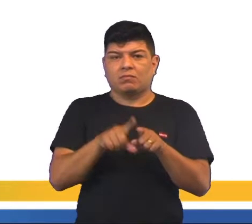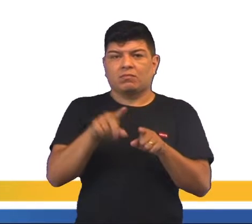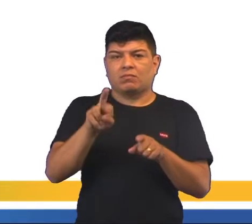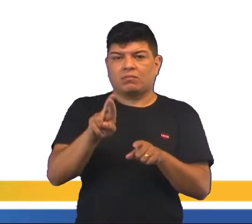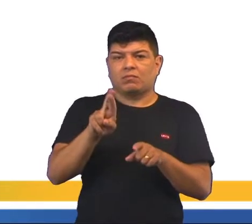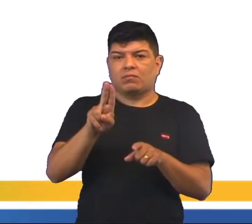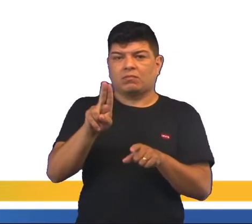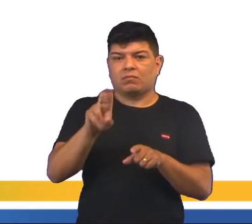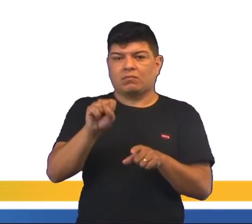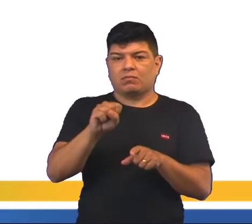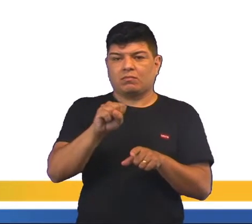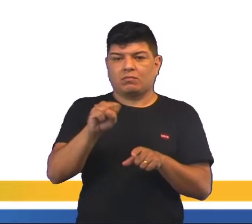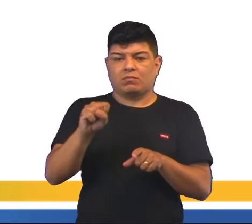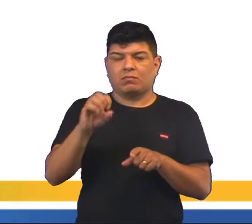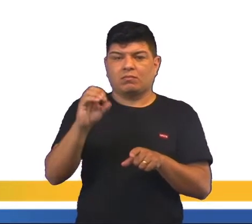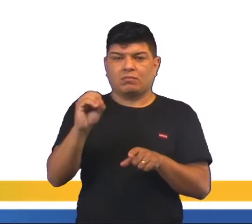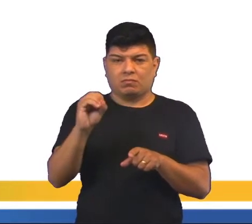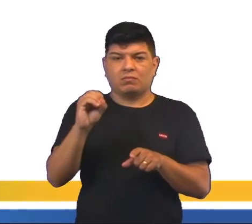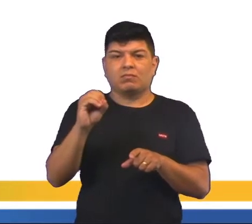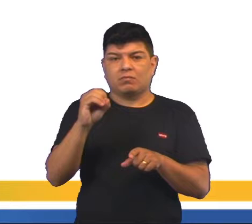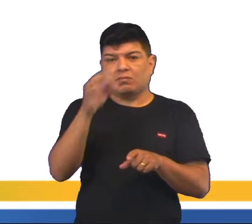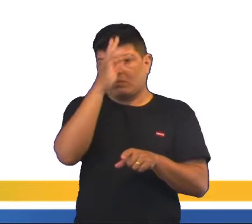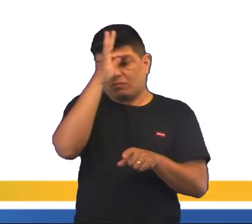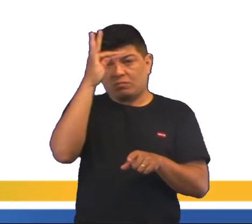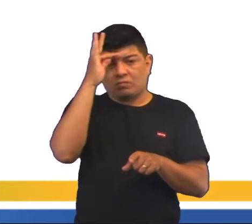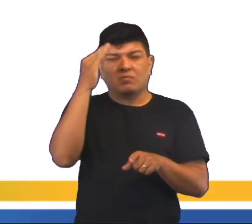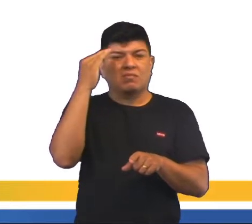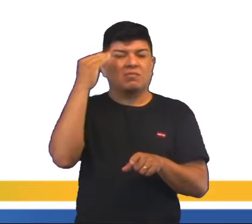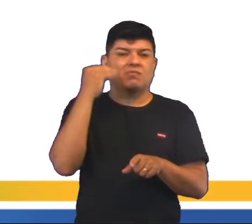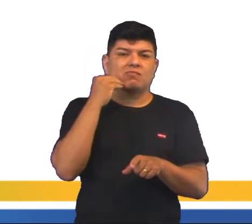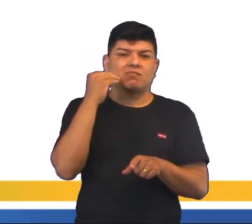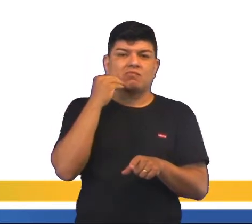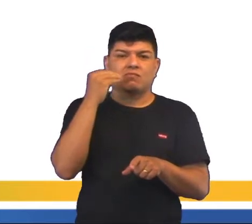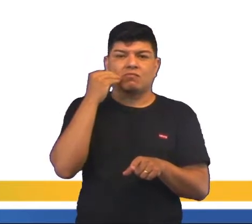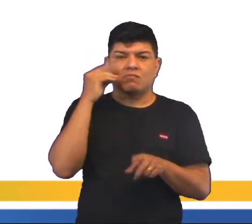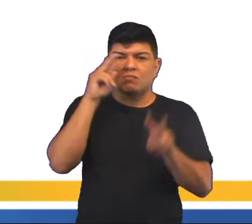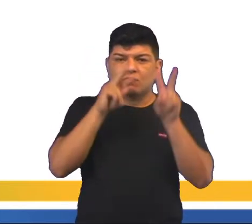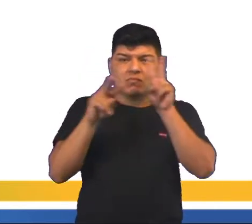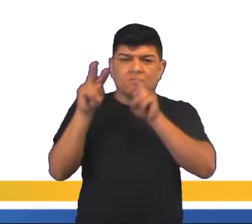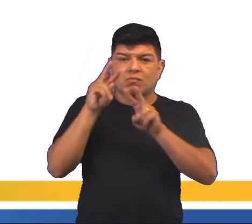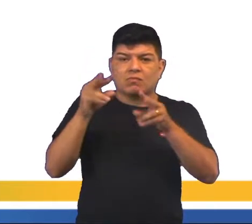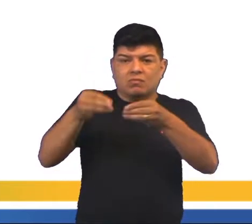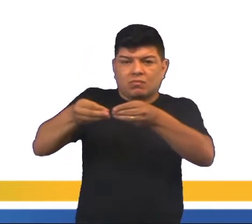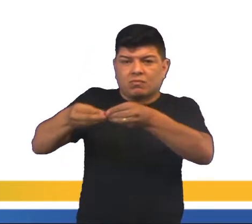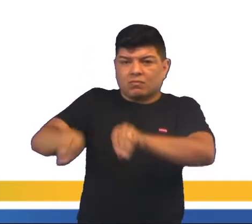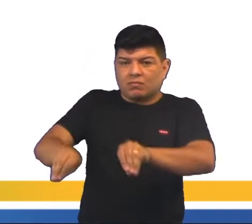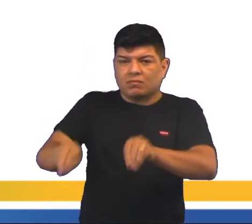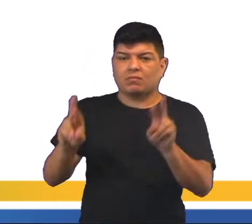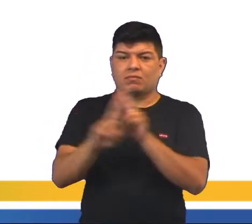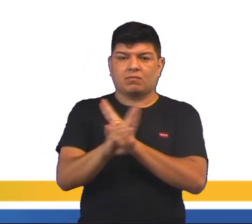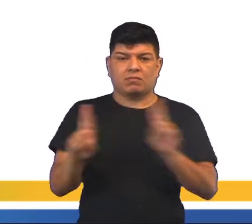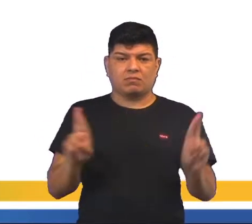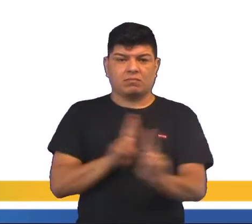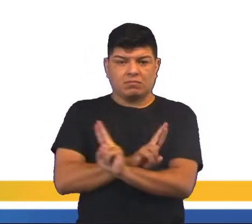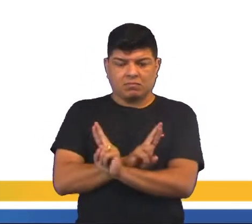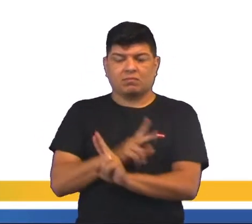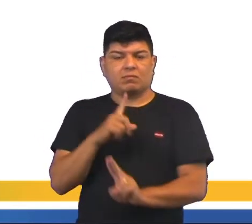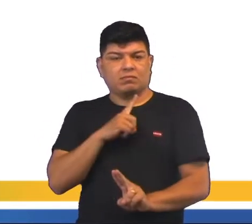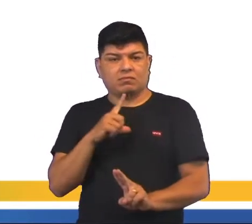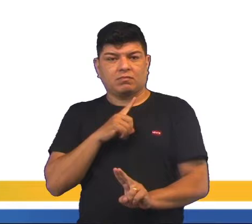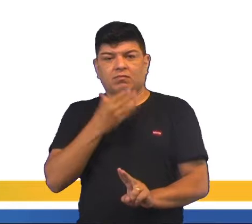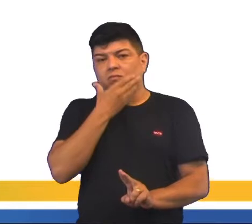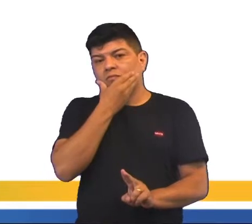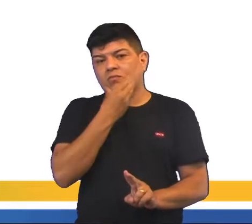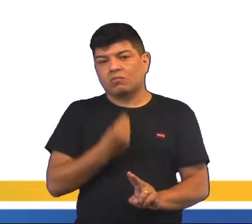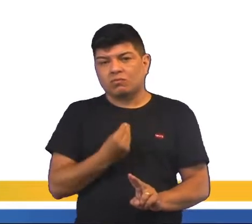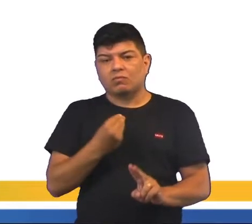Rousseau, lá um filósofo iluminista, tenta enxergar esses problemas como consequências das relações sociais estabelecidas entre